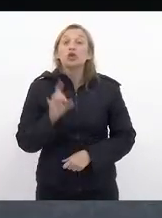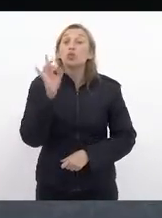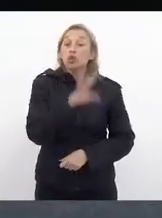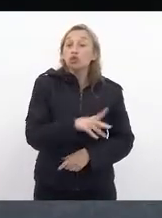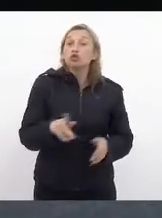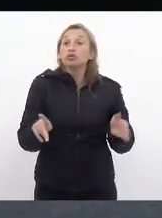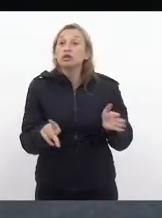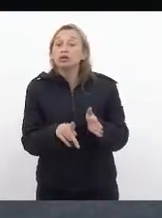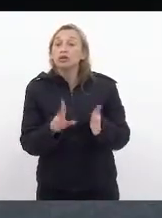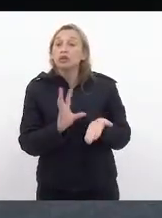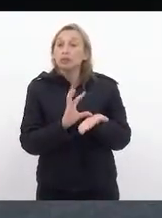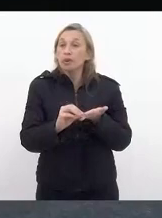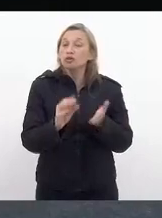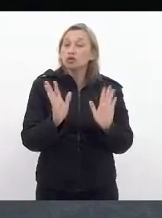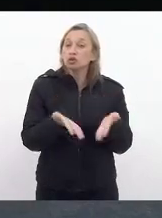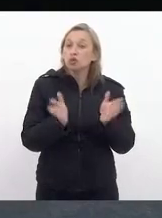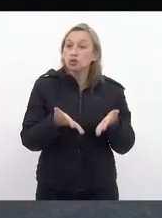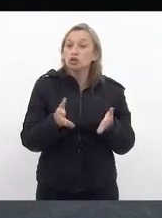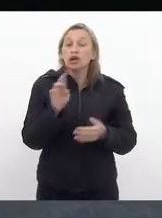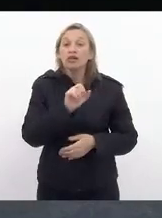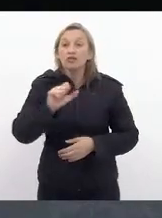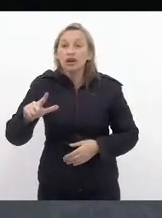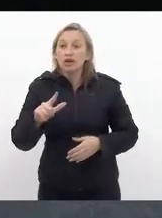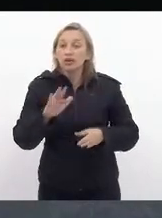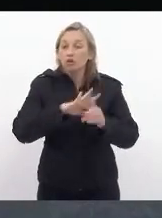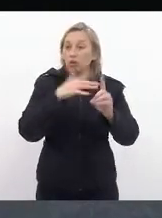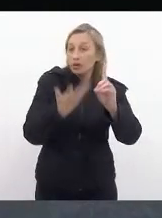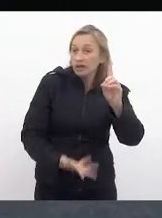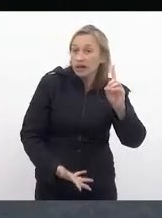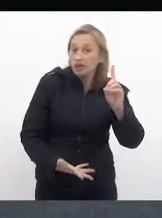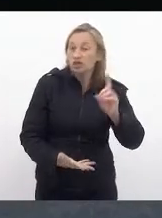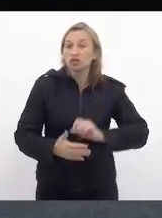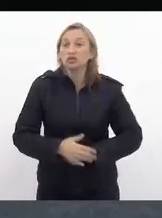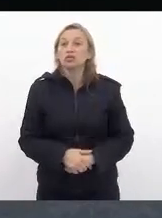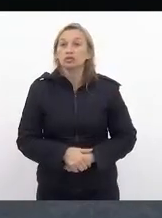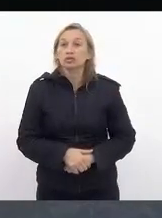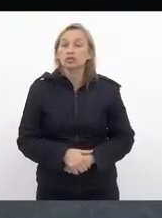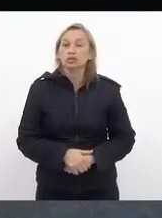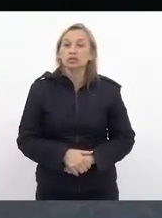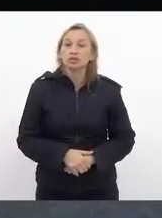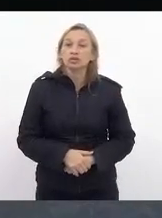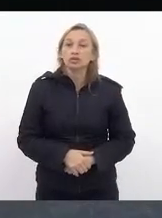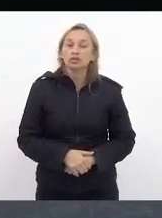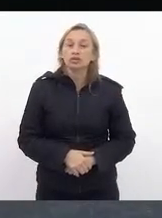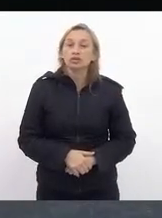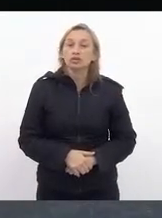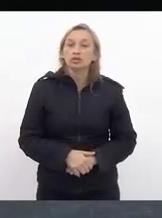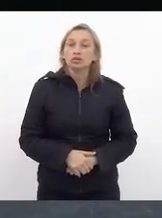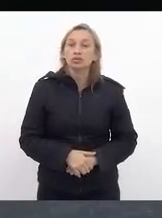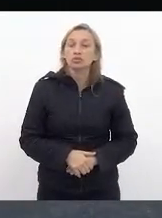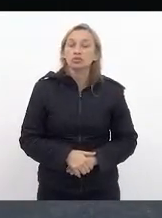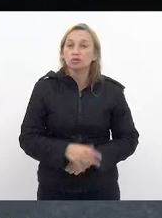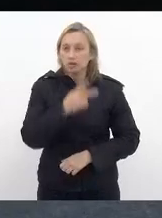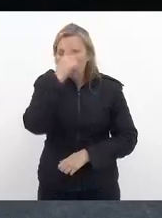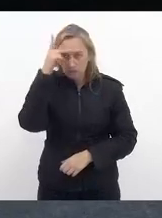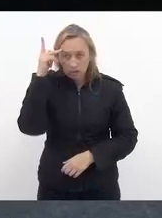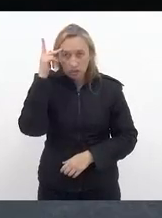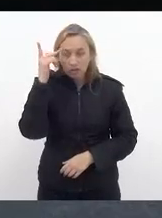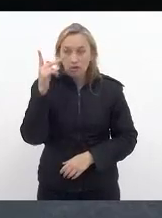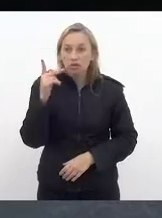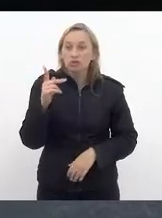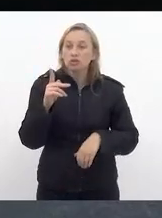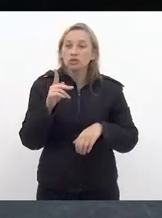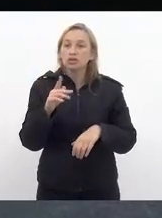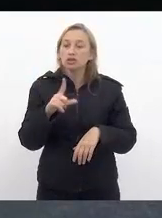último da falta de hoje o Rafael que é uma homenagem póstuma Rafael foi uma das vítimas da